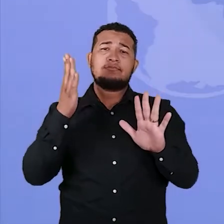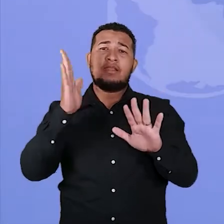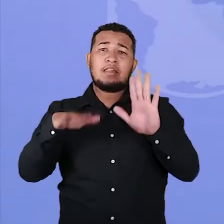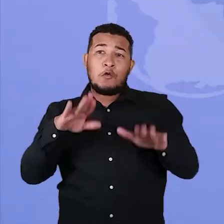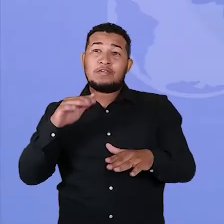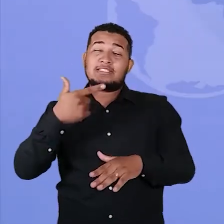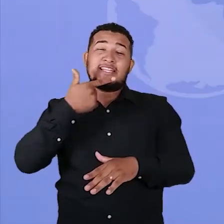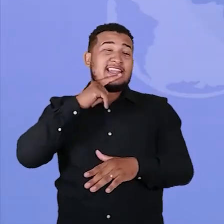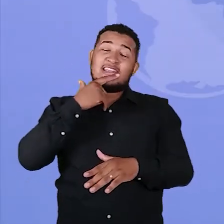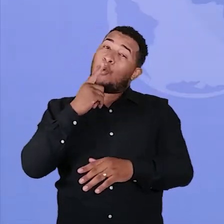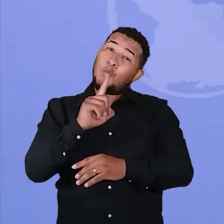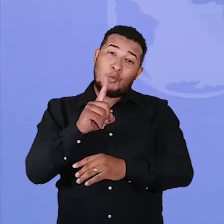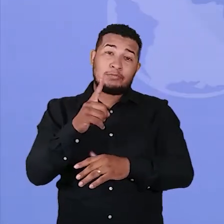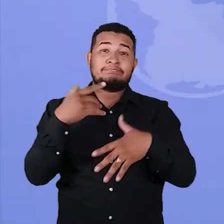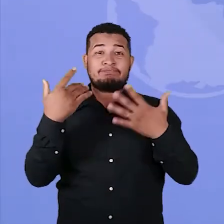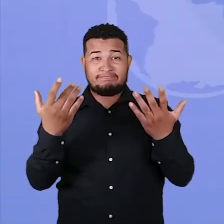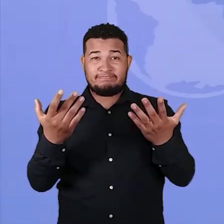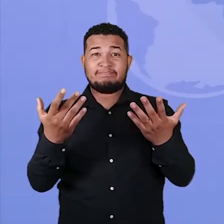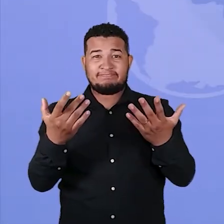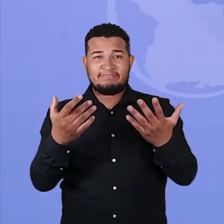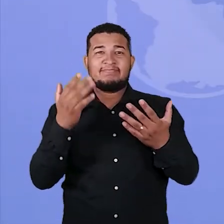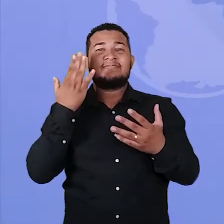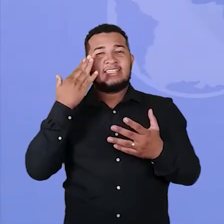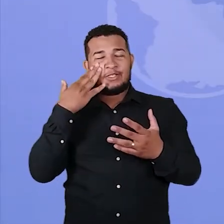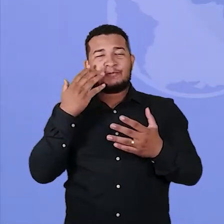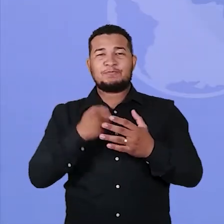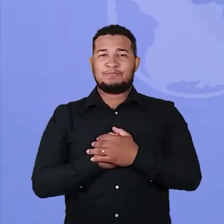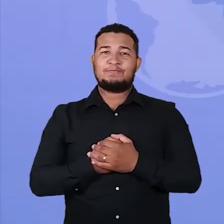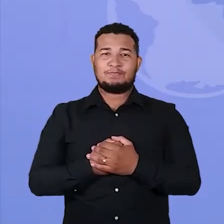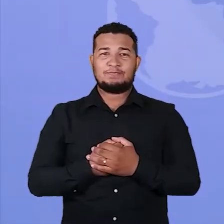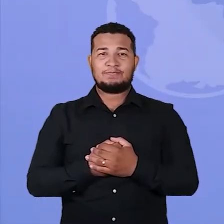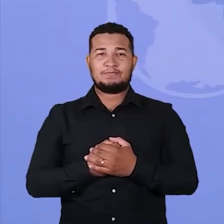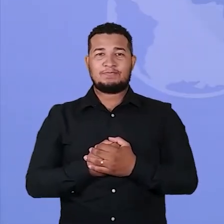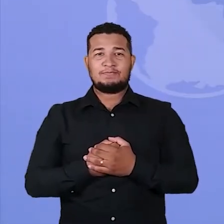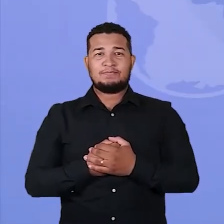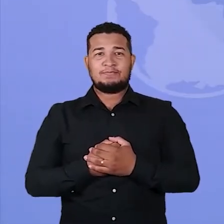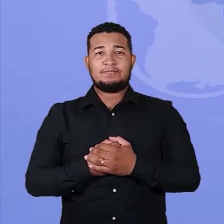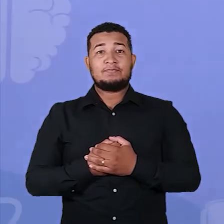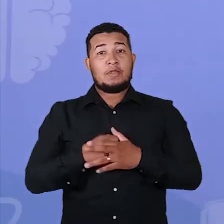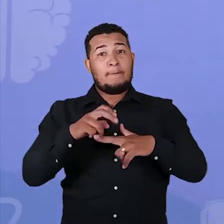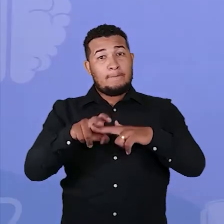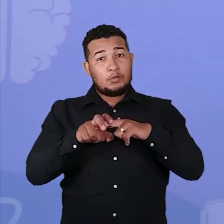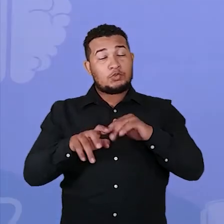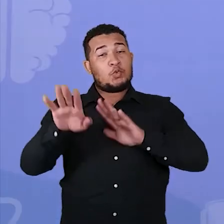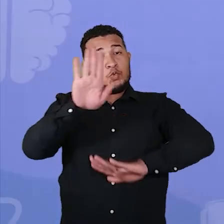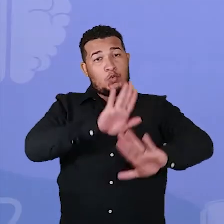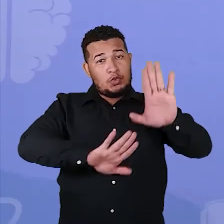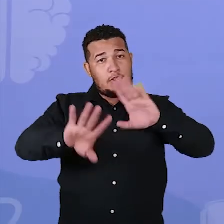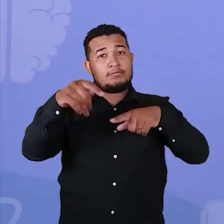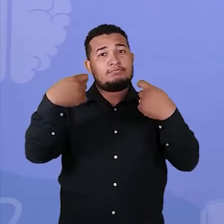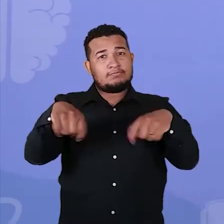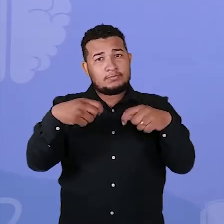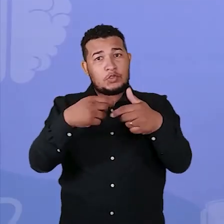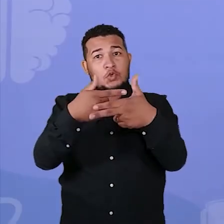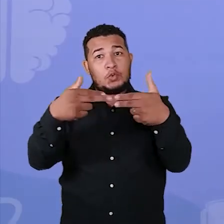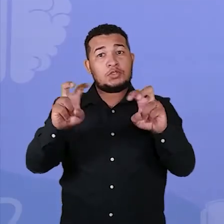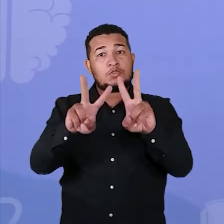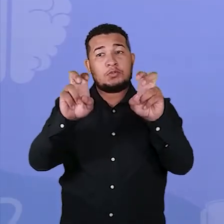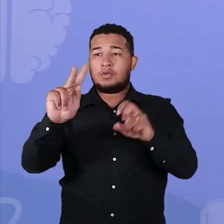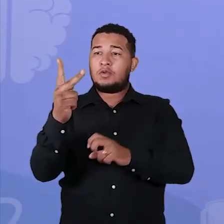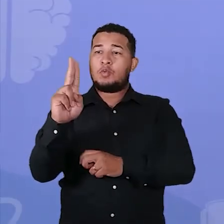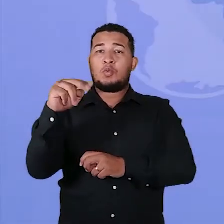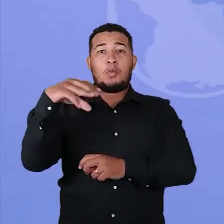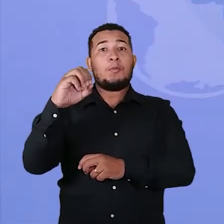apesar de talvez você não ter caído no chão de tanto rir, certo? Então toma cuidado com questões